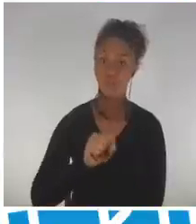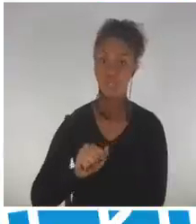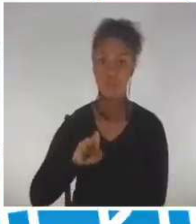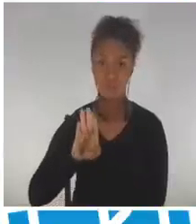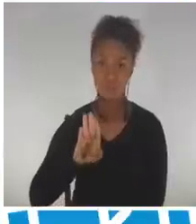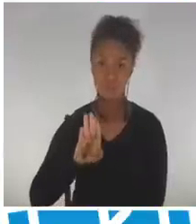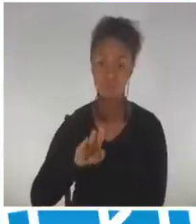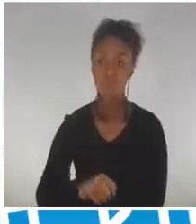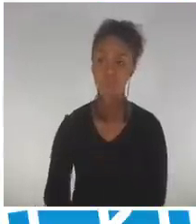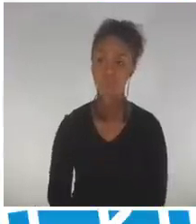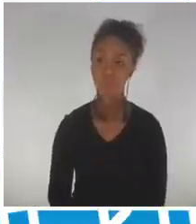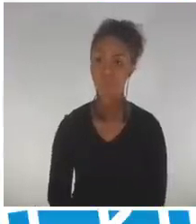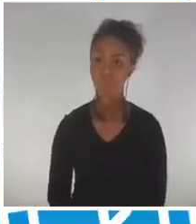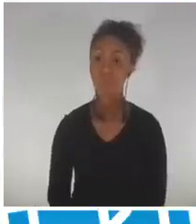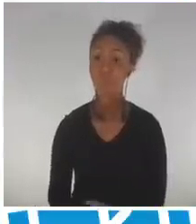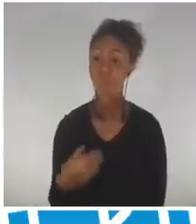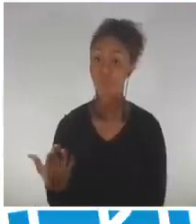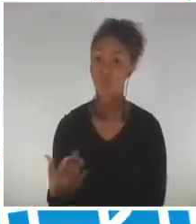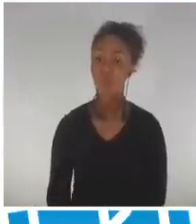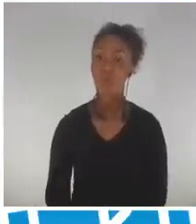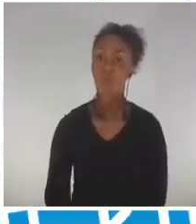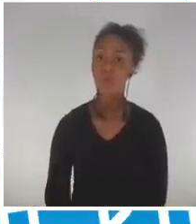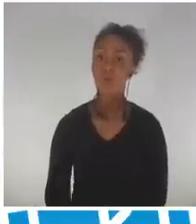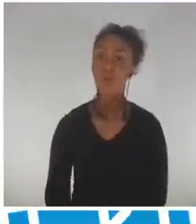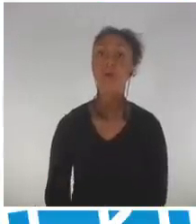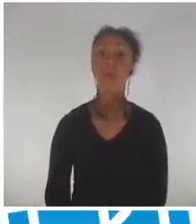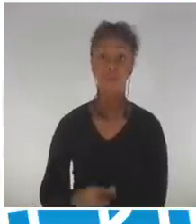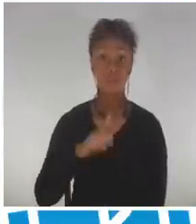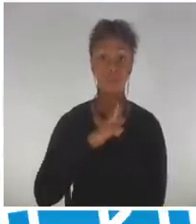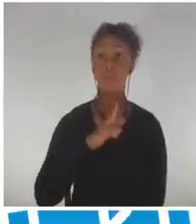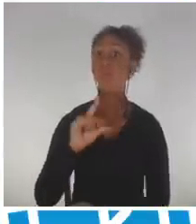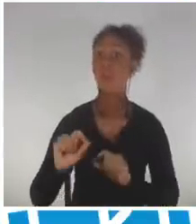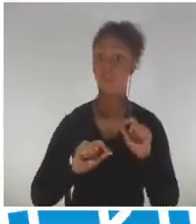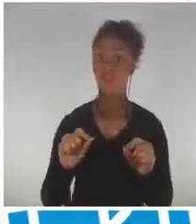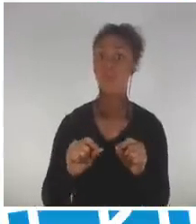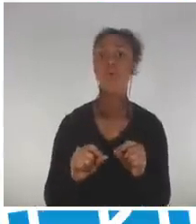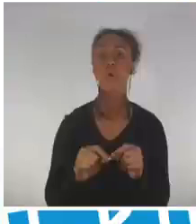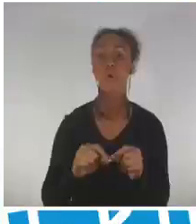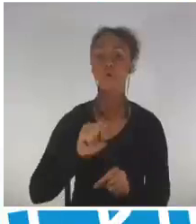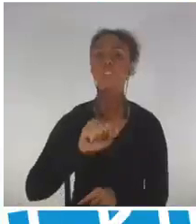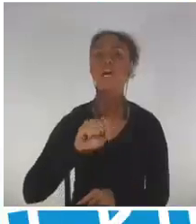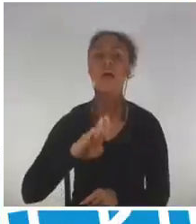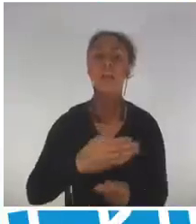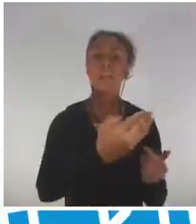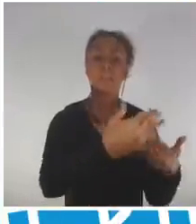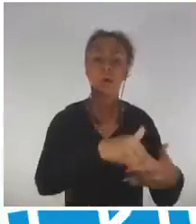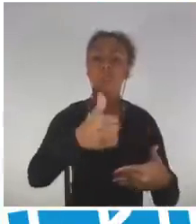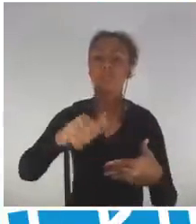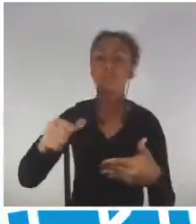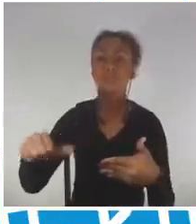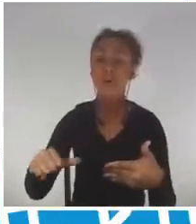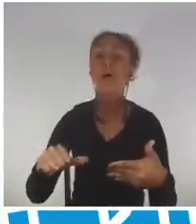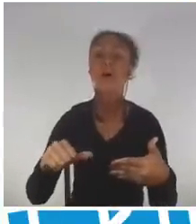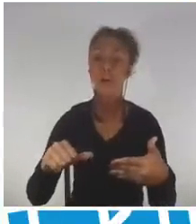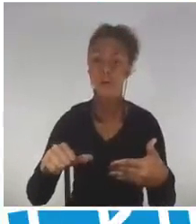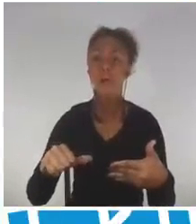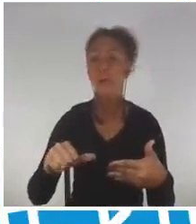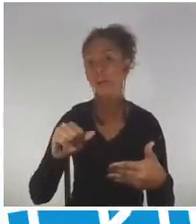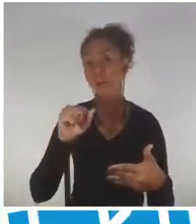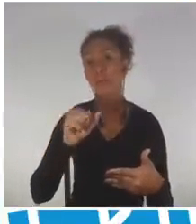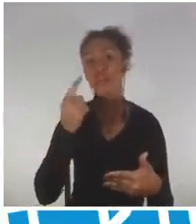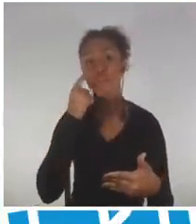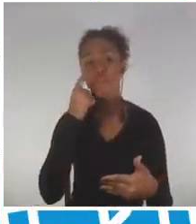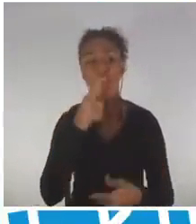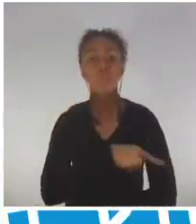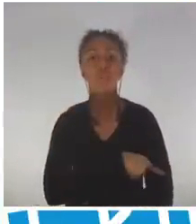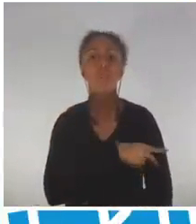Esse aumento aumenta substancialmente a abrangência do SAEB, né, com extensão dos anos escolares avaliados,